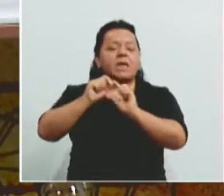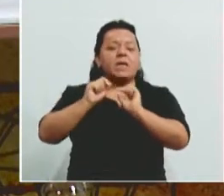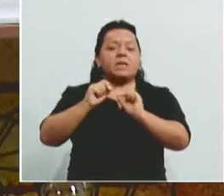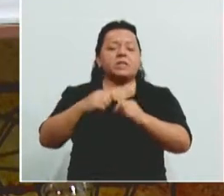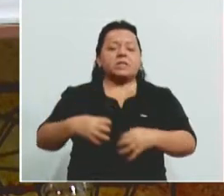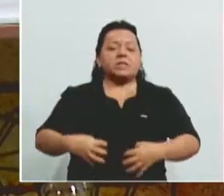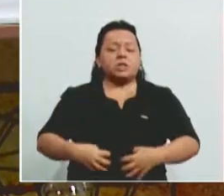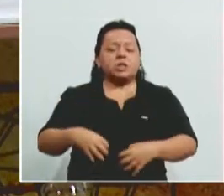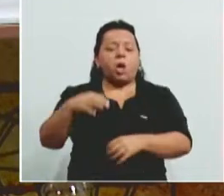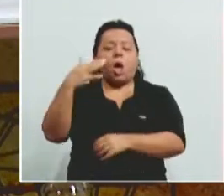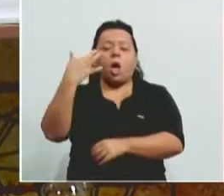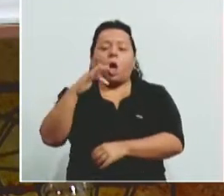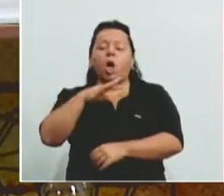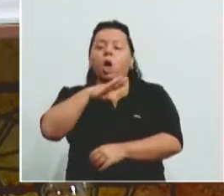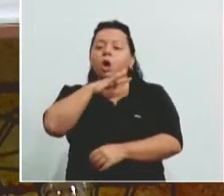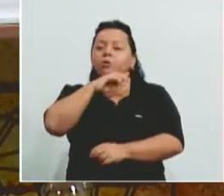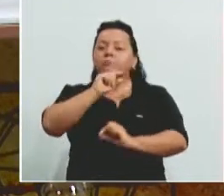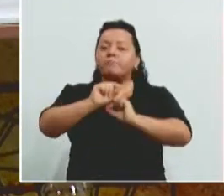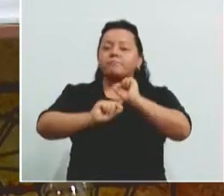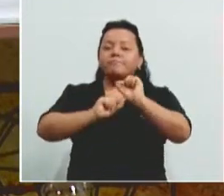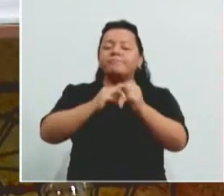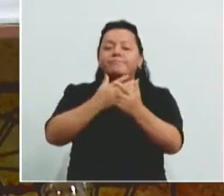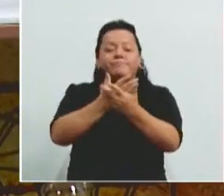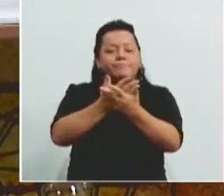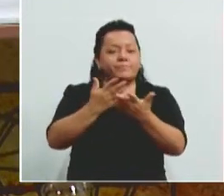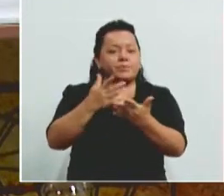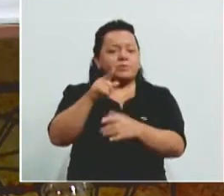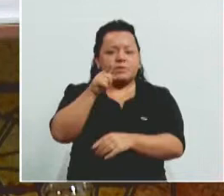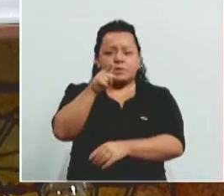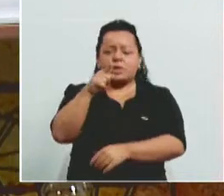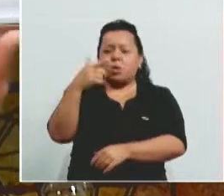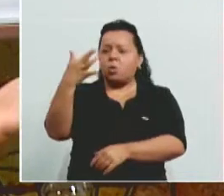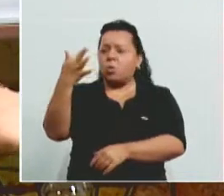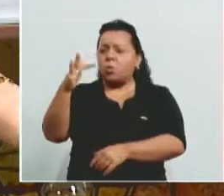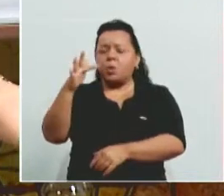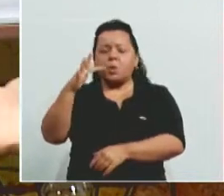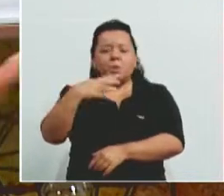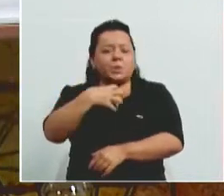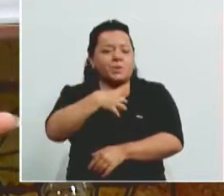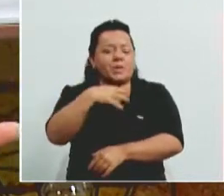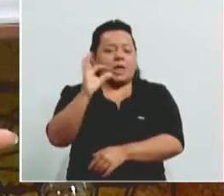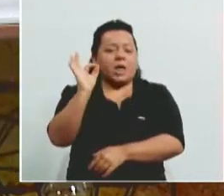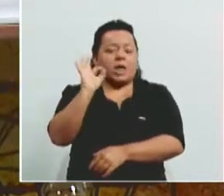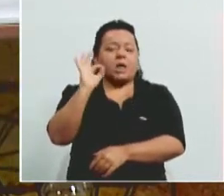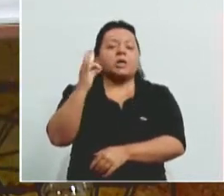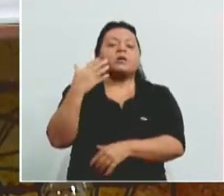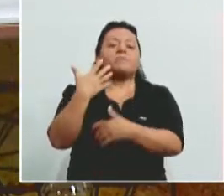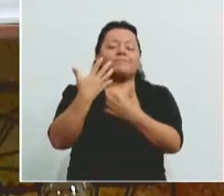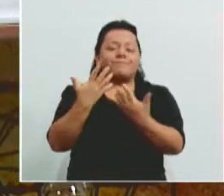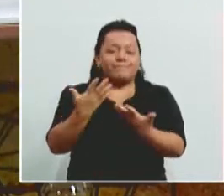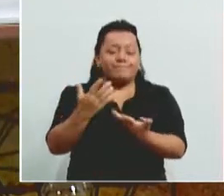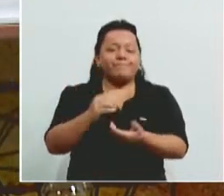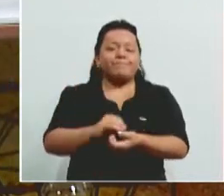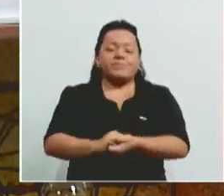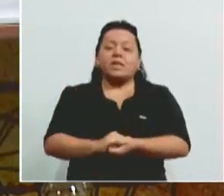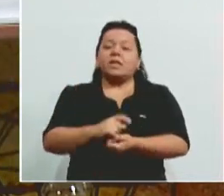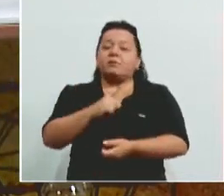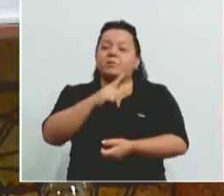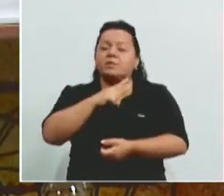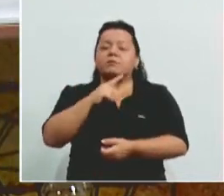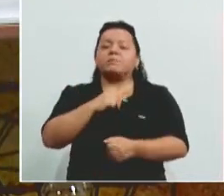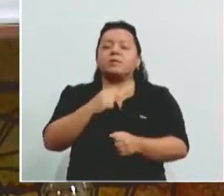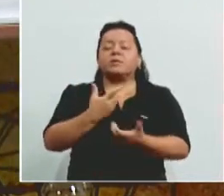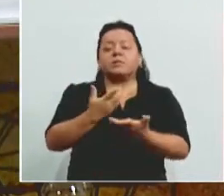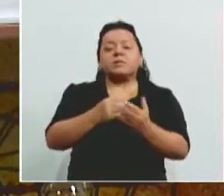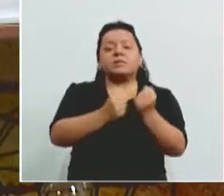ter uma relação sexual com seu parceiro, você não consegue, você sente dor, você não tem prazer, você tem dor. Você vai ter diarreia,